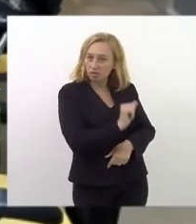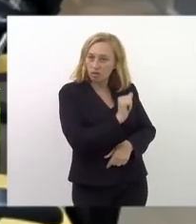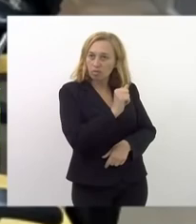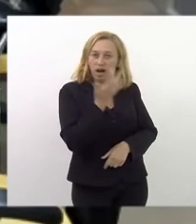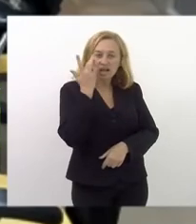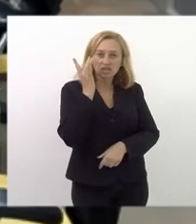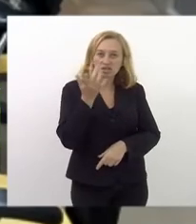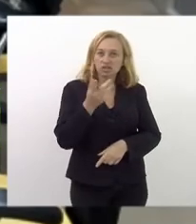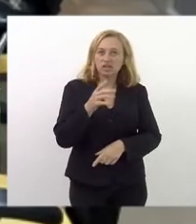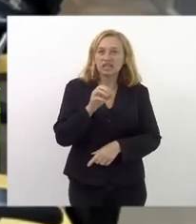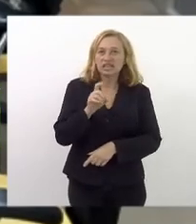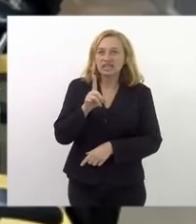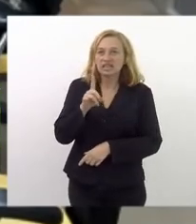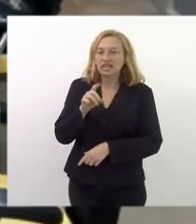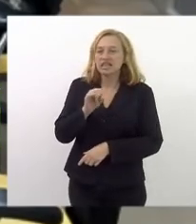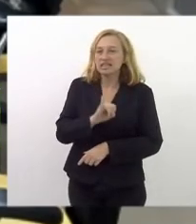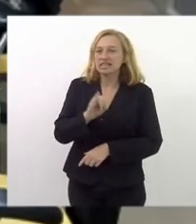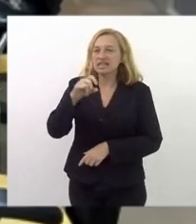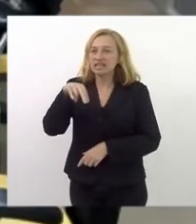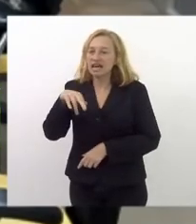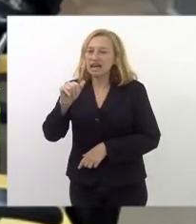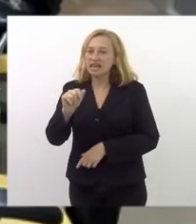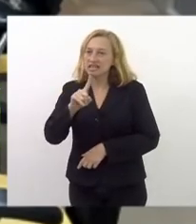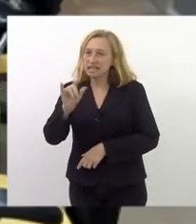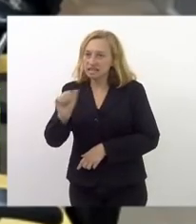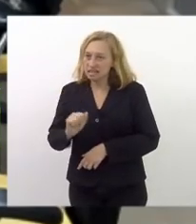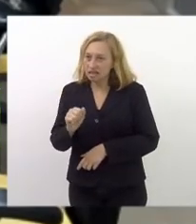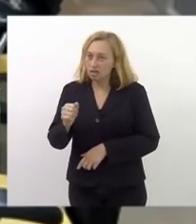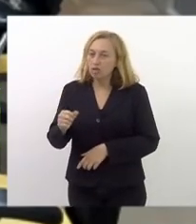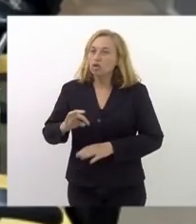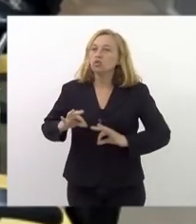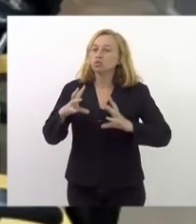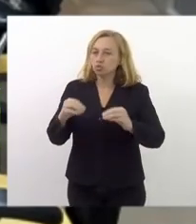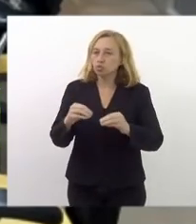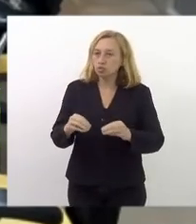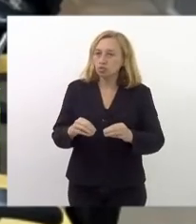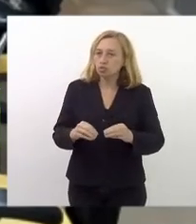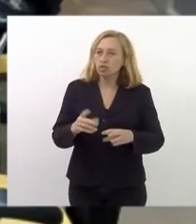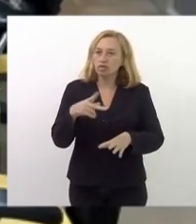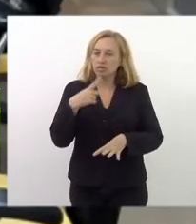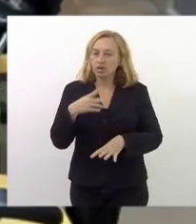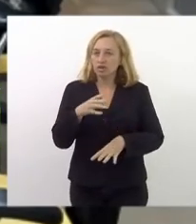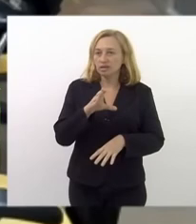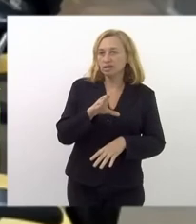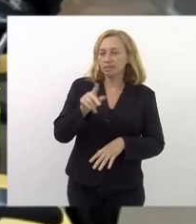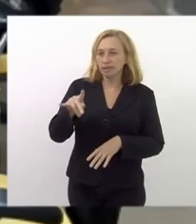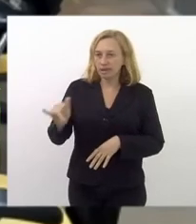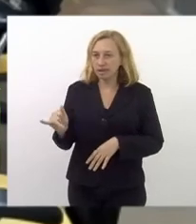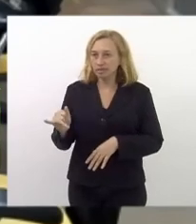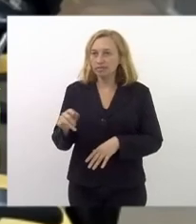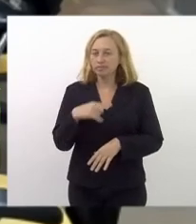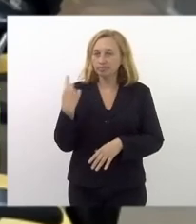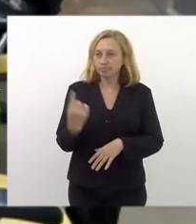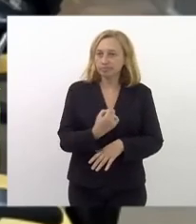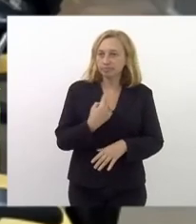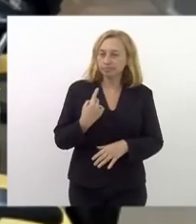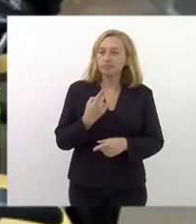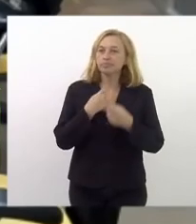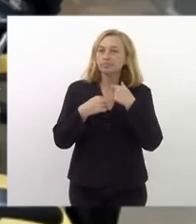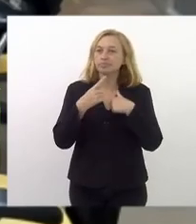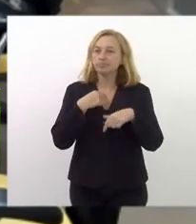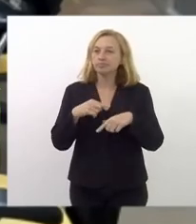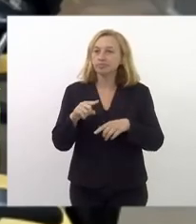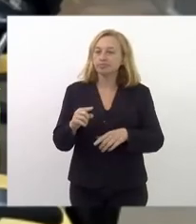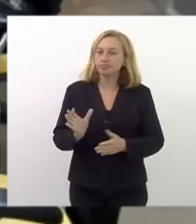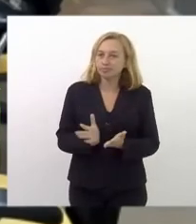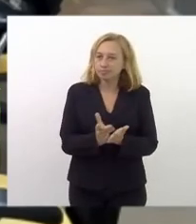temos sinalizações de que com isso nós vamos, fora tudo que foi apurado na CPI, a nossa expectativa é que a gente pudesse ter uma